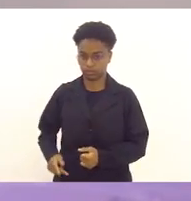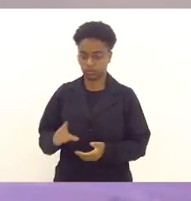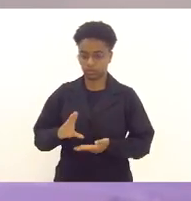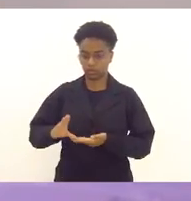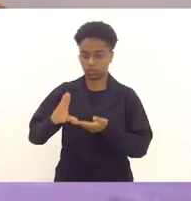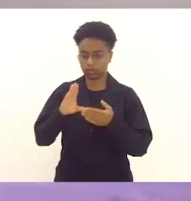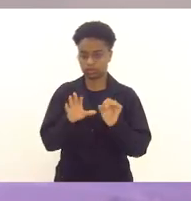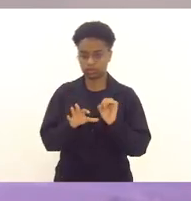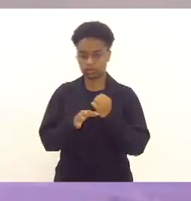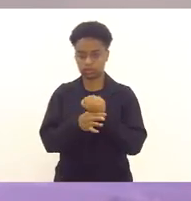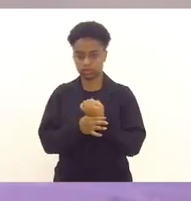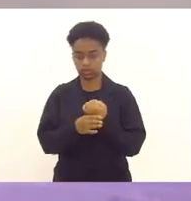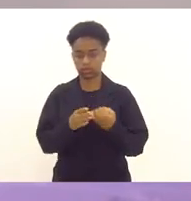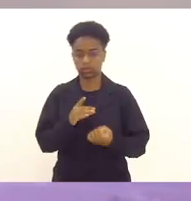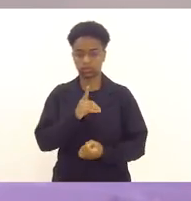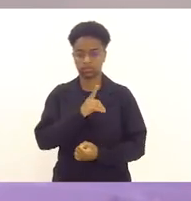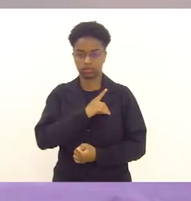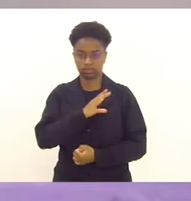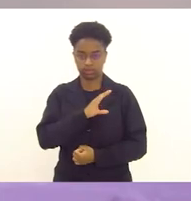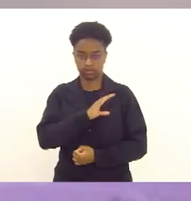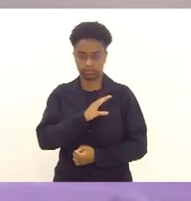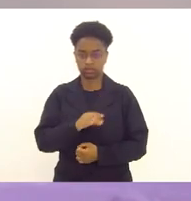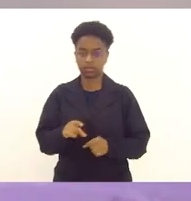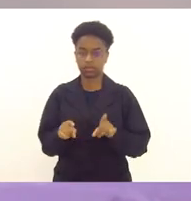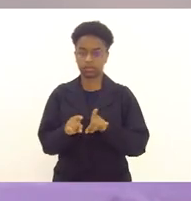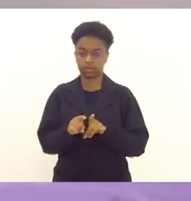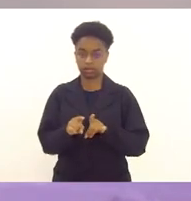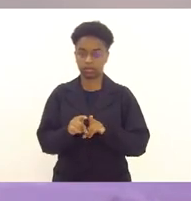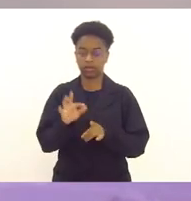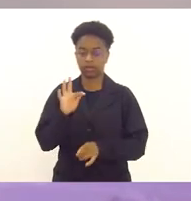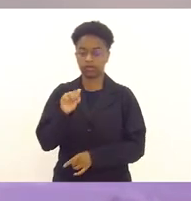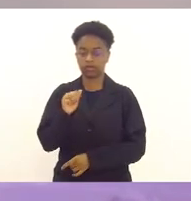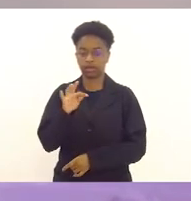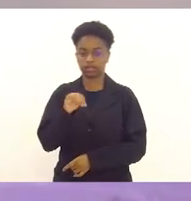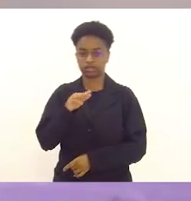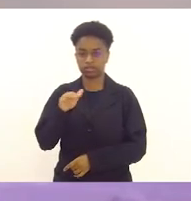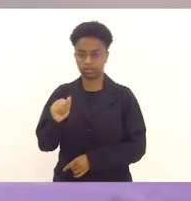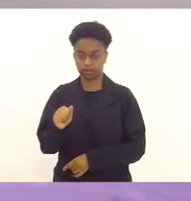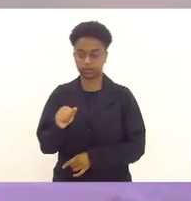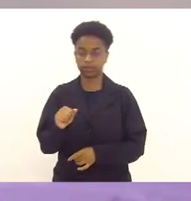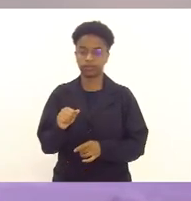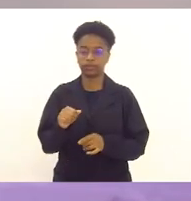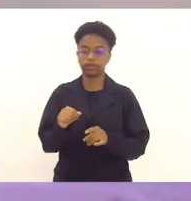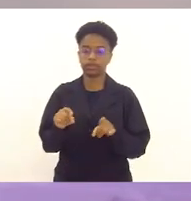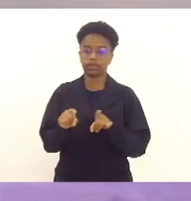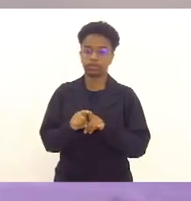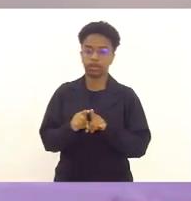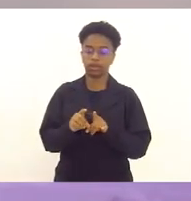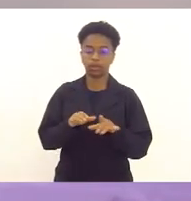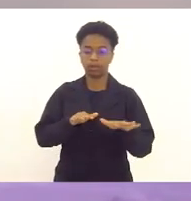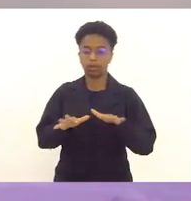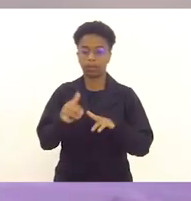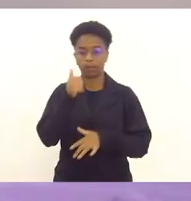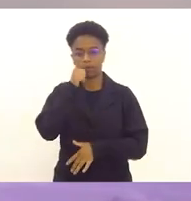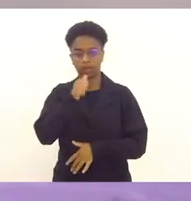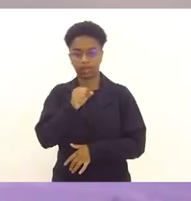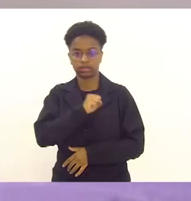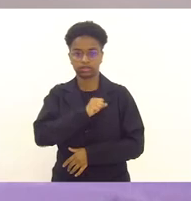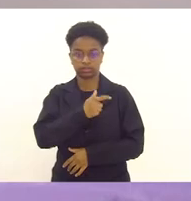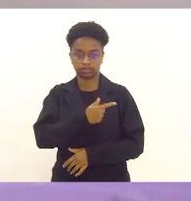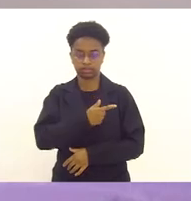Conselho de Segurança de Duque de Caxias Fátima dos Santos do cedinho e do movimento de mulheres de São Gonçalo